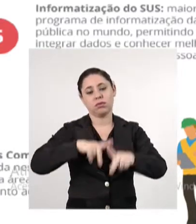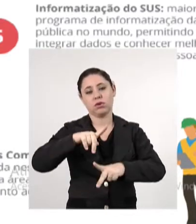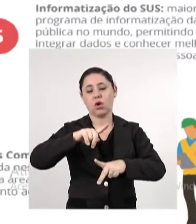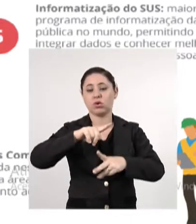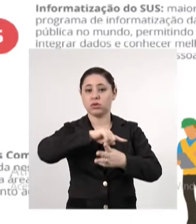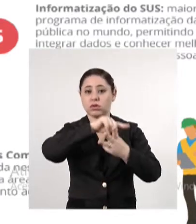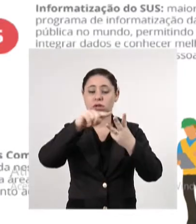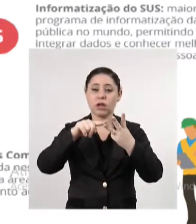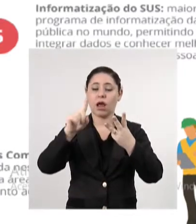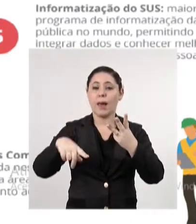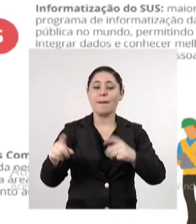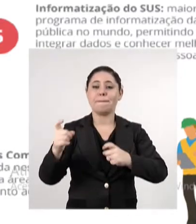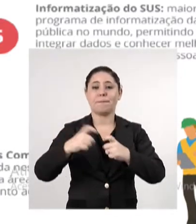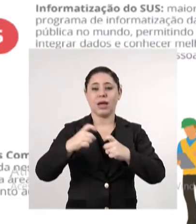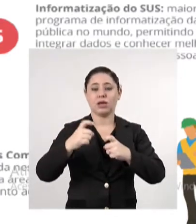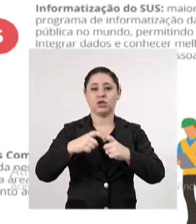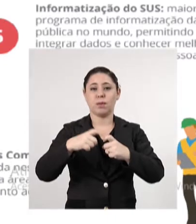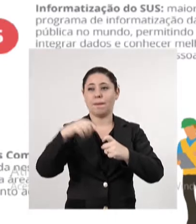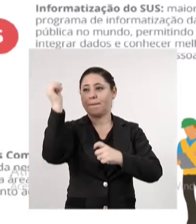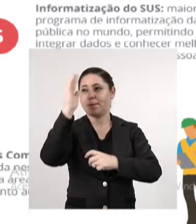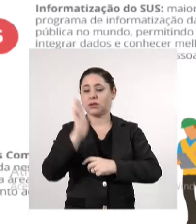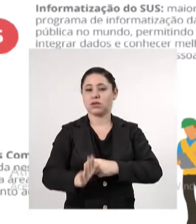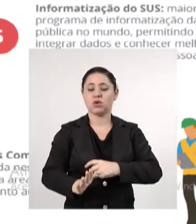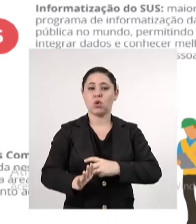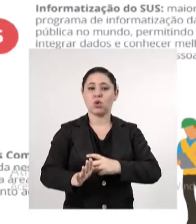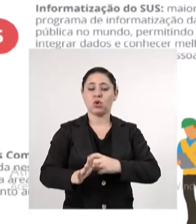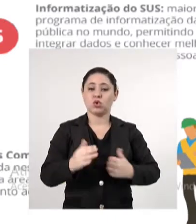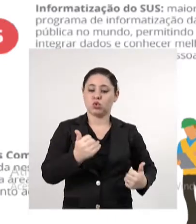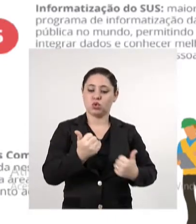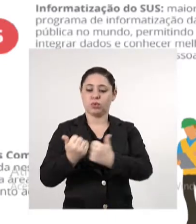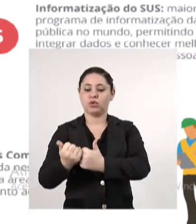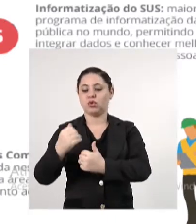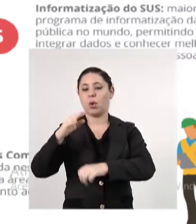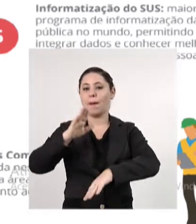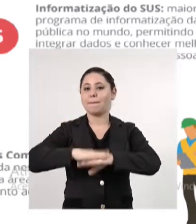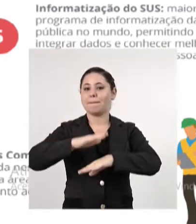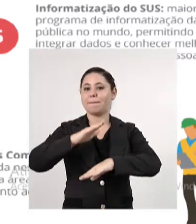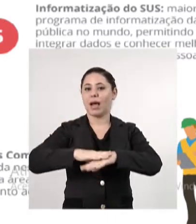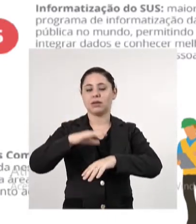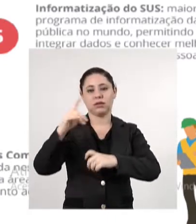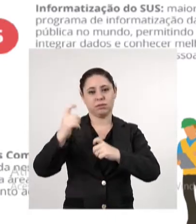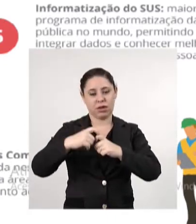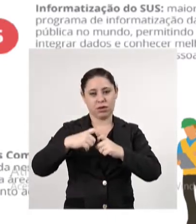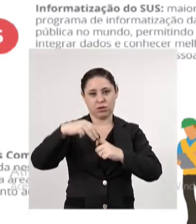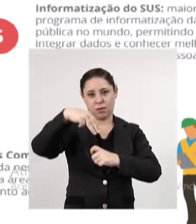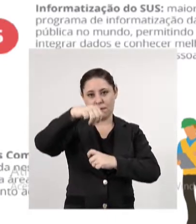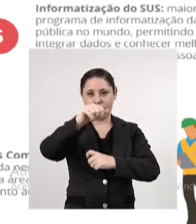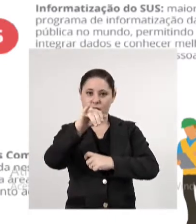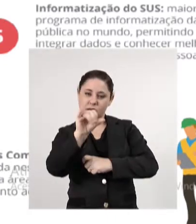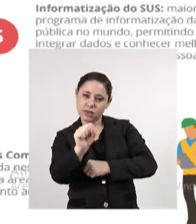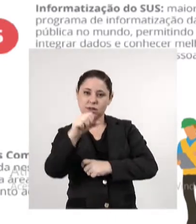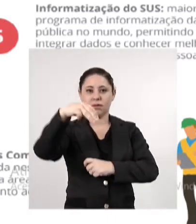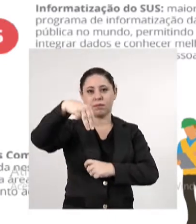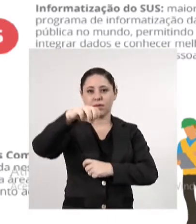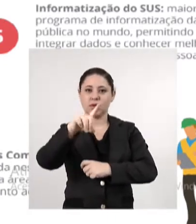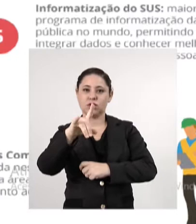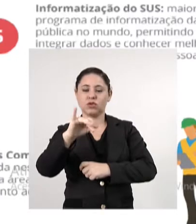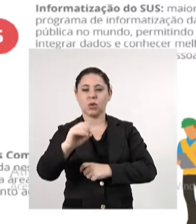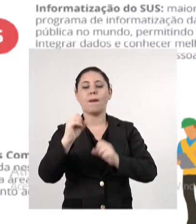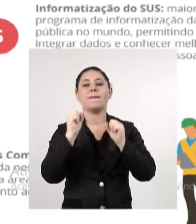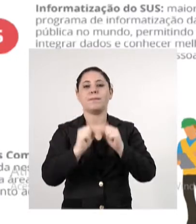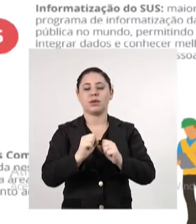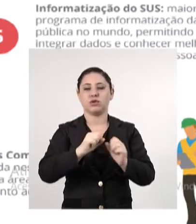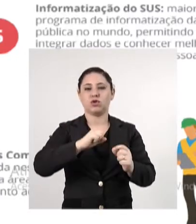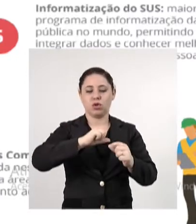programa Médicos pelo Brasil, que substitui o Mais Médicos. Esse programa Médicos pelo Brasil, é bem provável que na virada